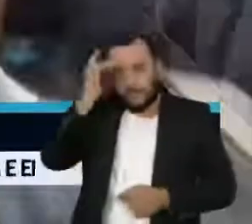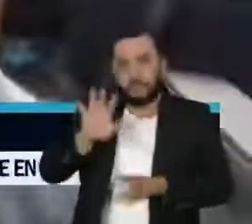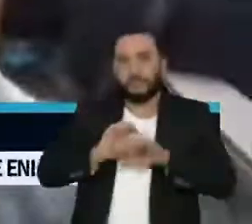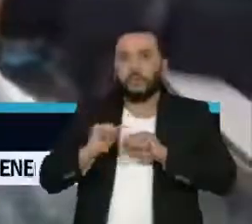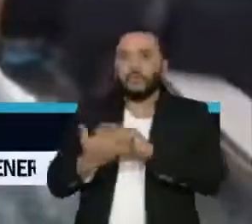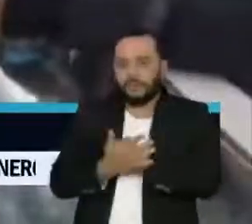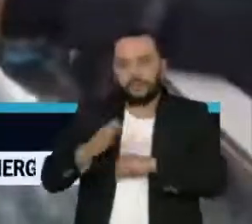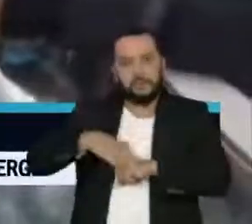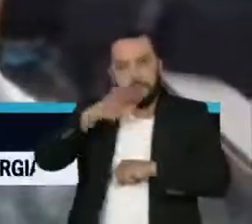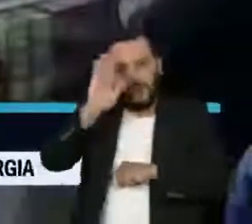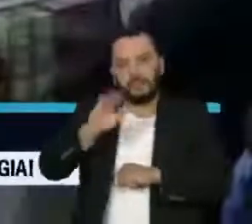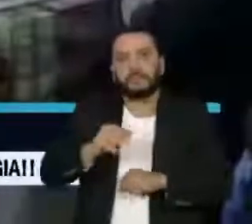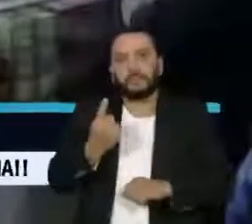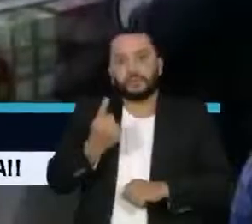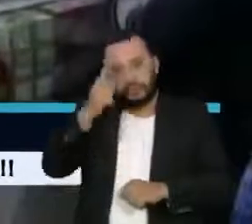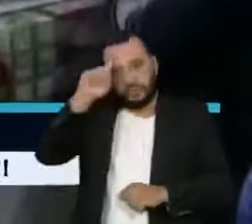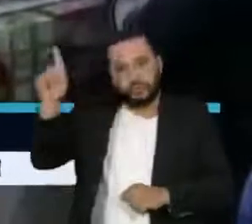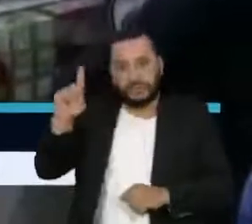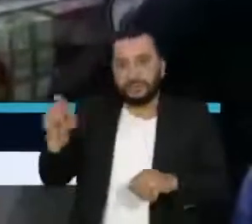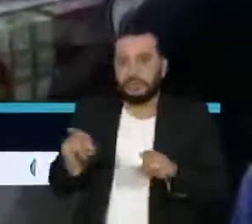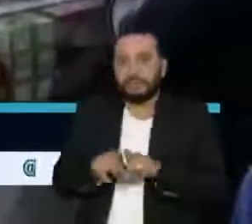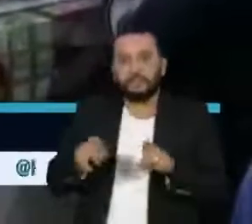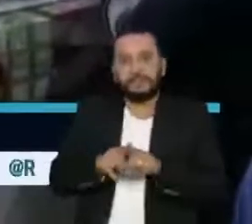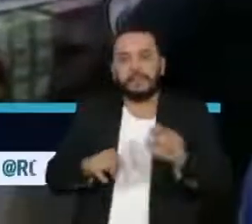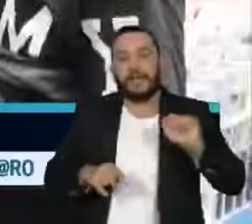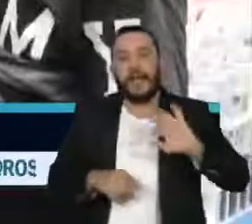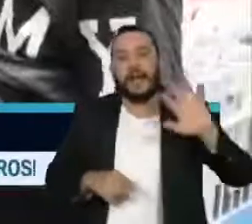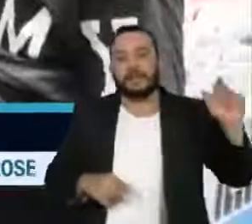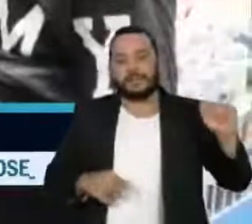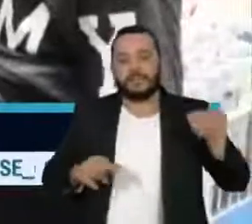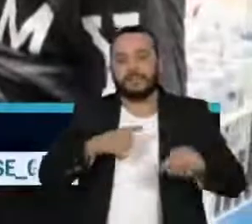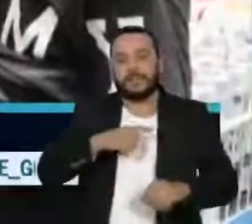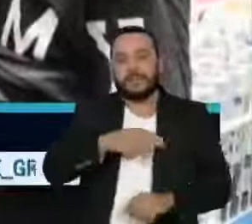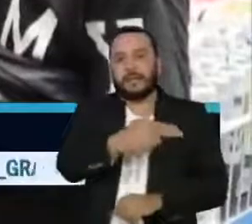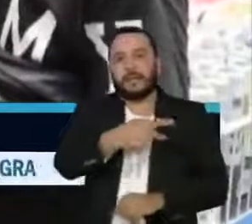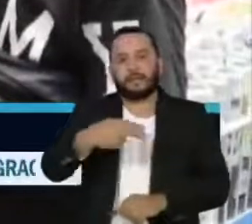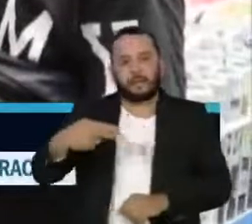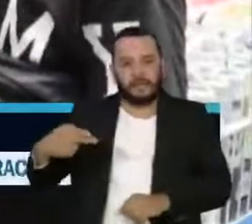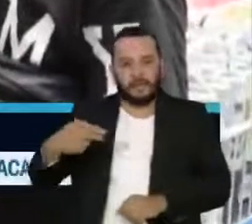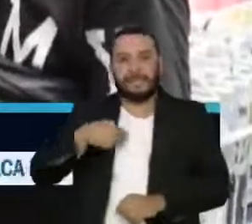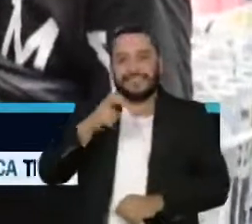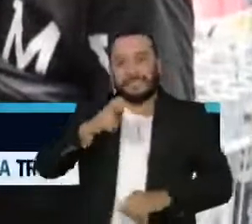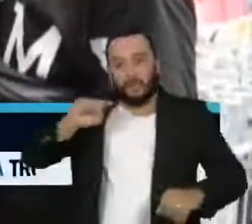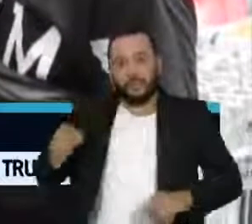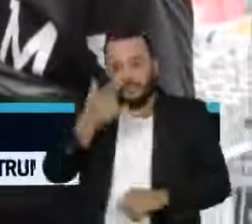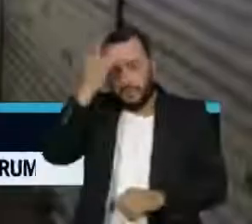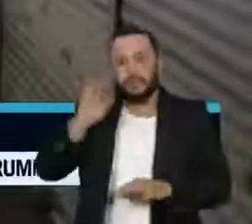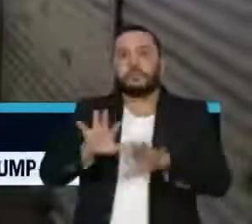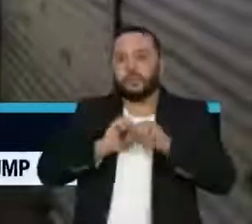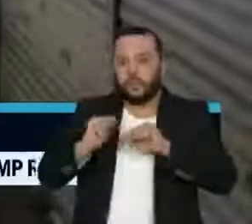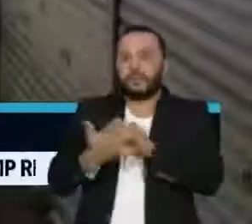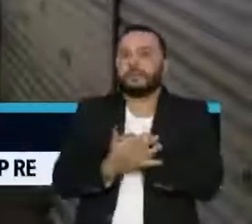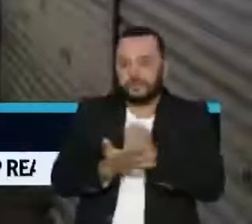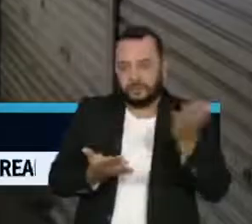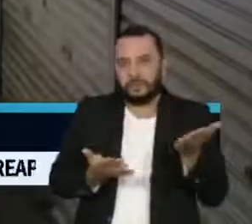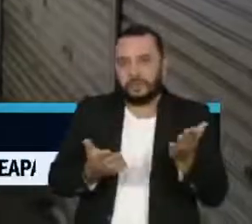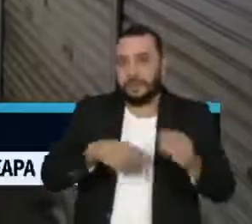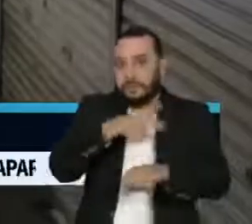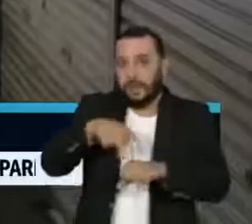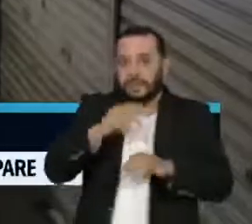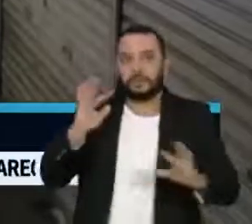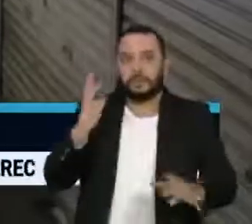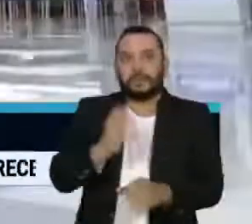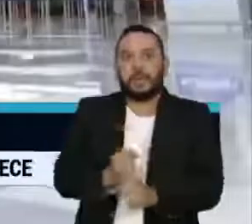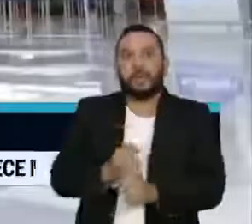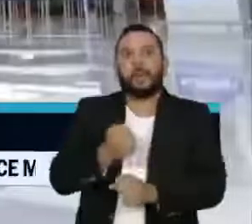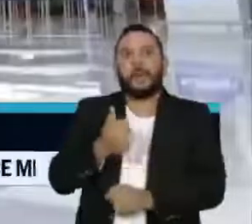dia. Neste mesmo período, ainda na Ásia, a Indonésia teve mais de 5 mil novos casos registrados. O país acumula